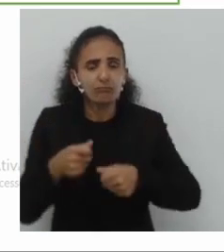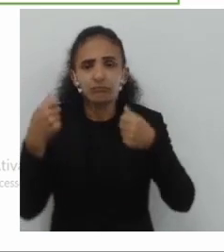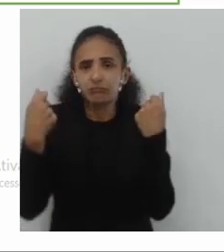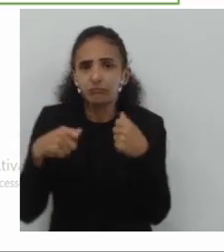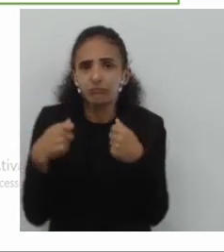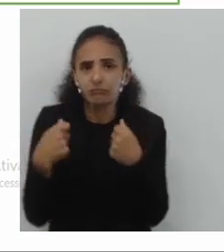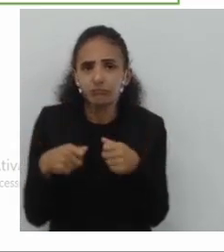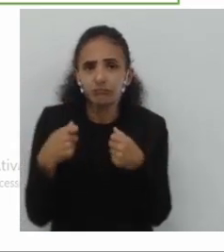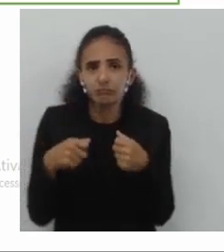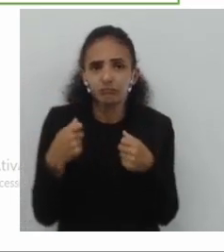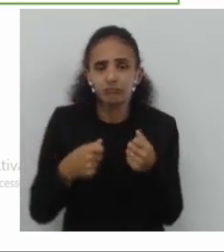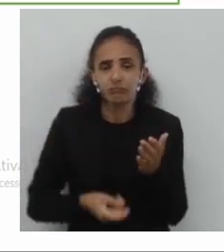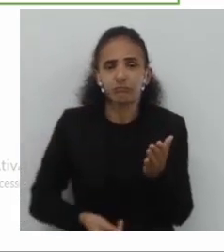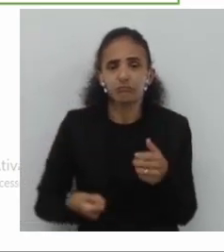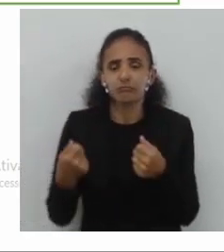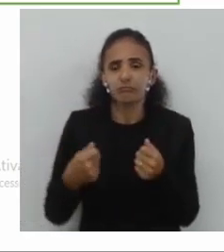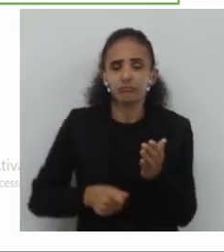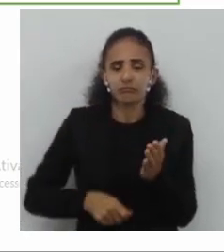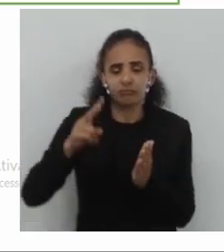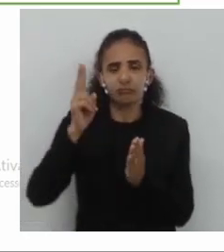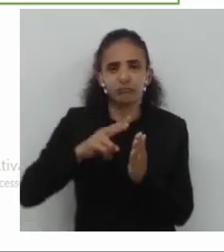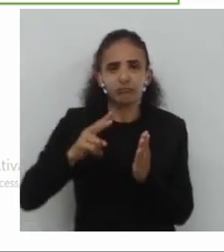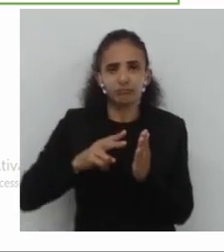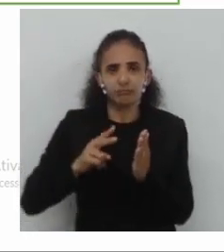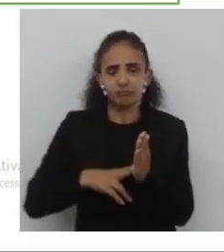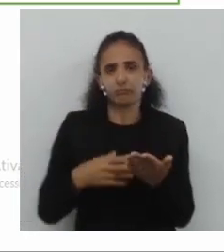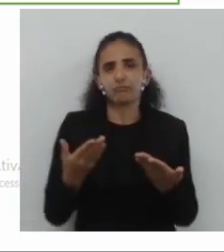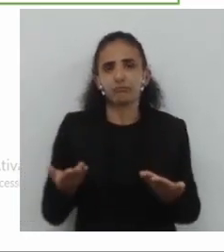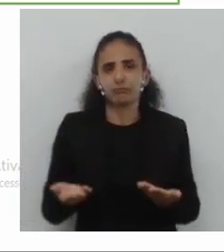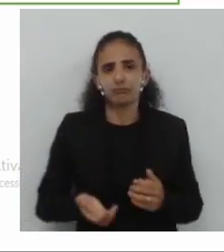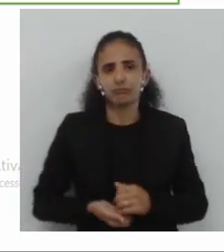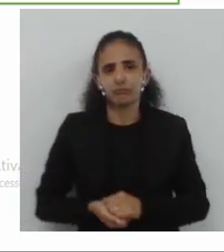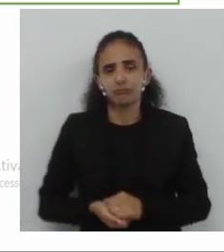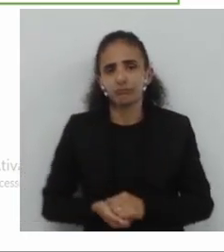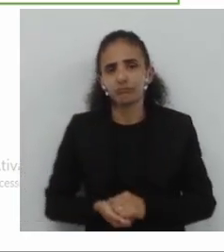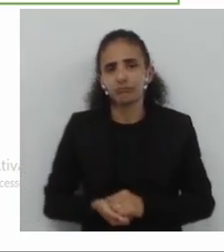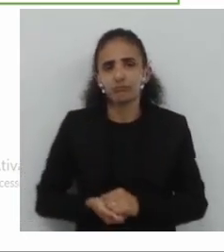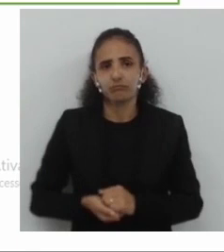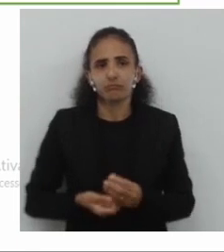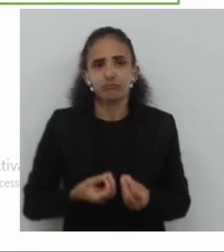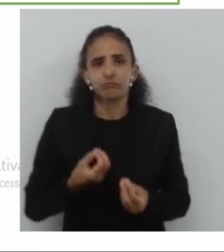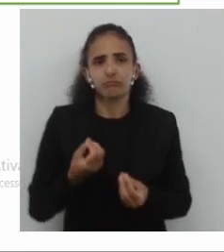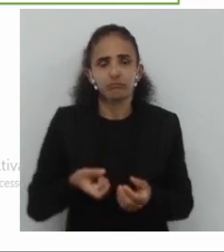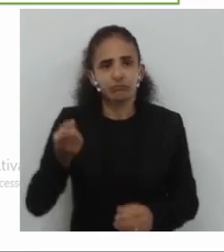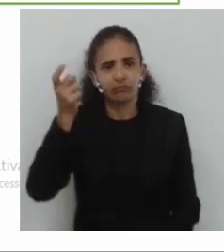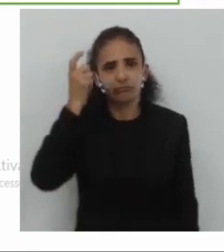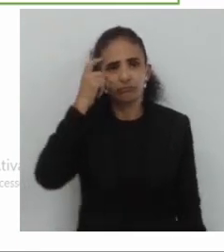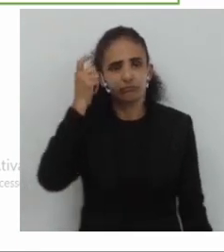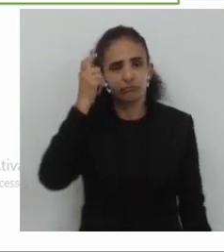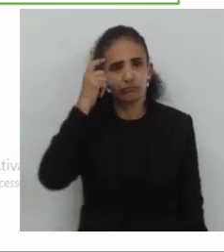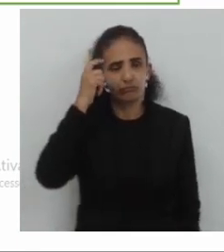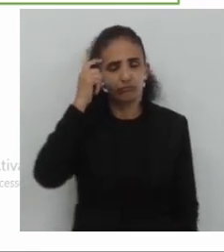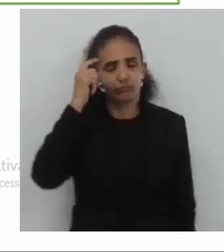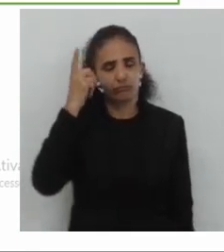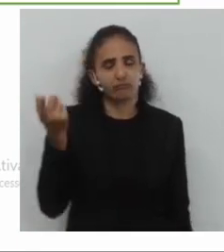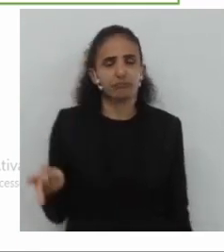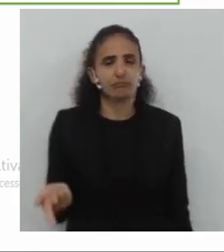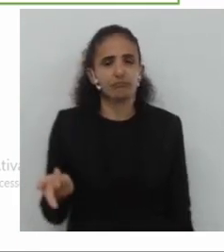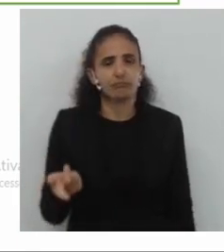é produzido tendo em vista um leitor potencial, ou seja, você escreve um texto pensando em um